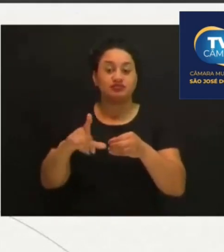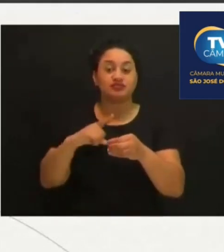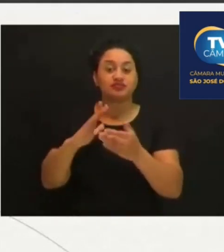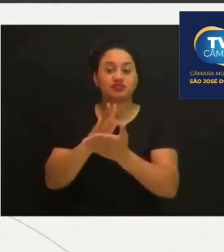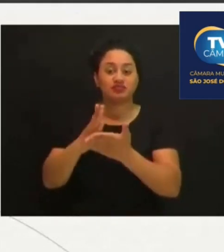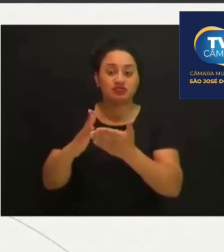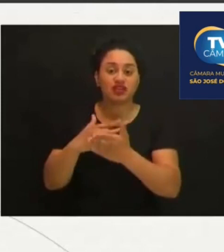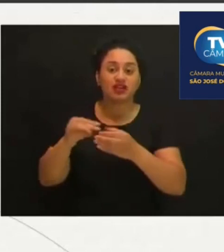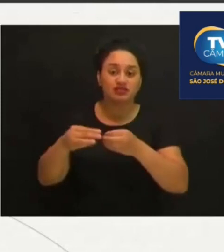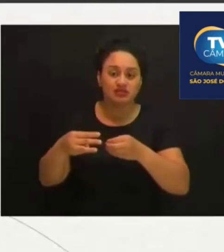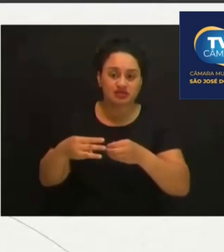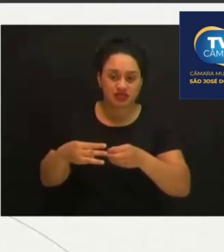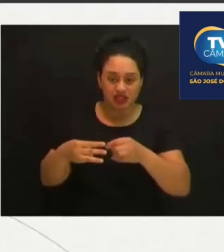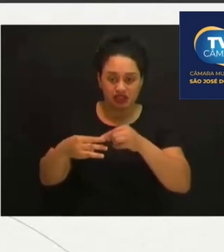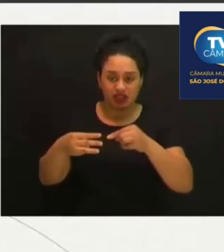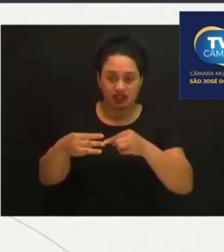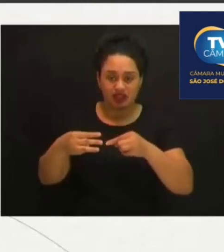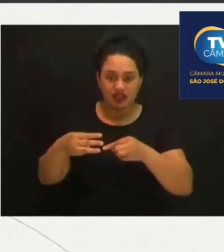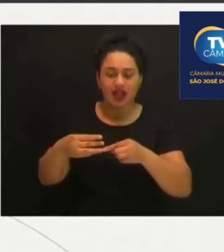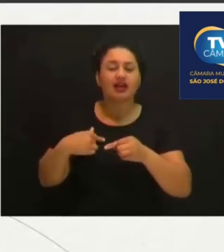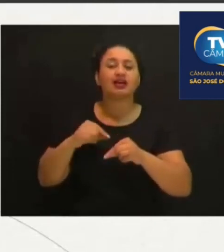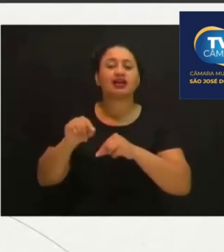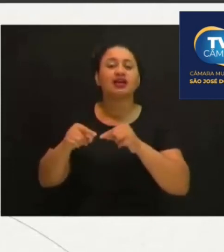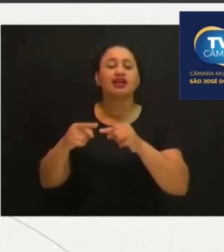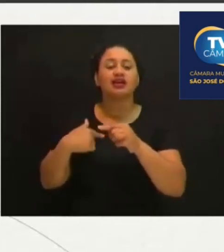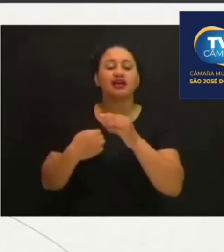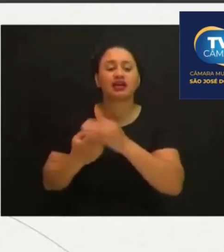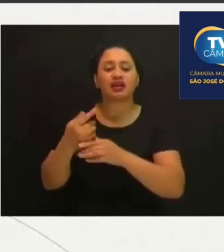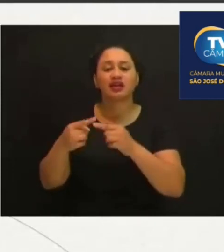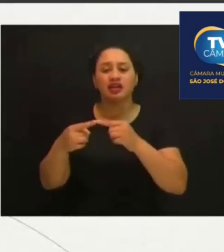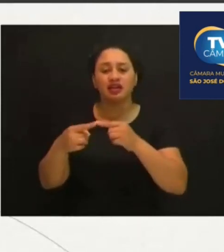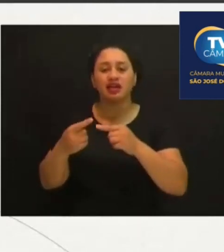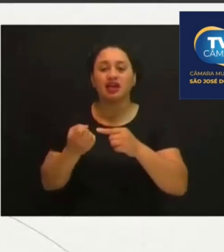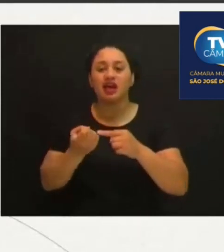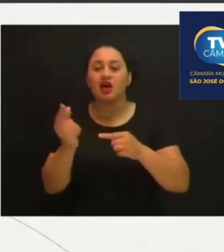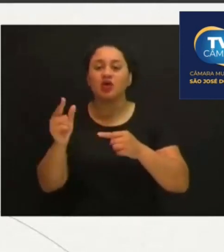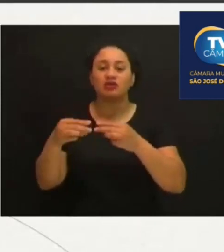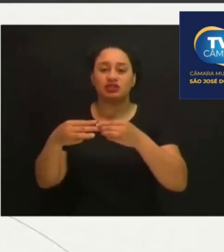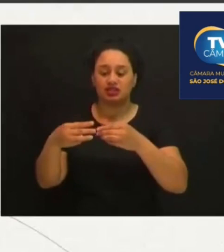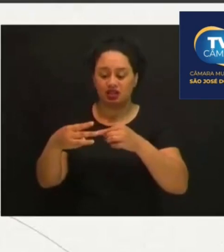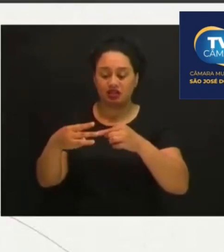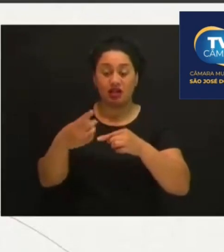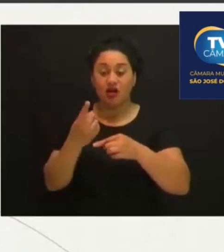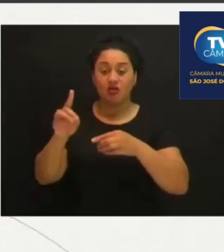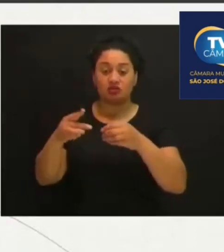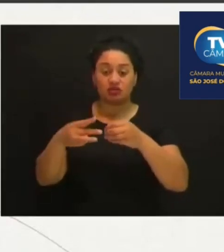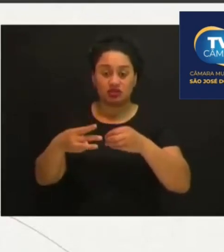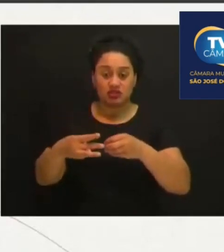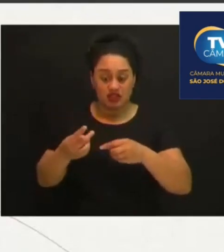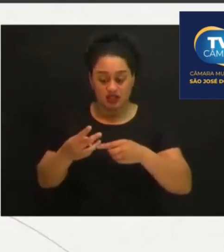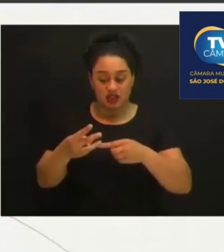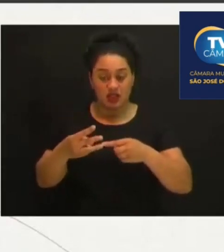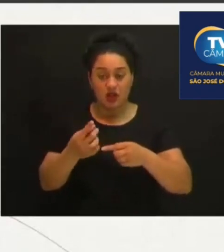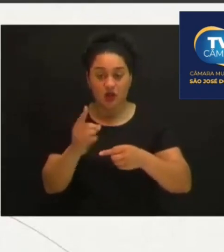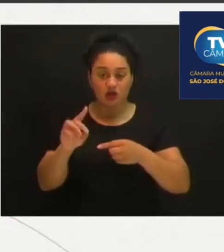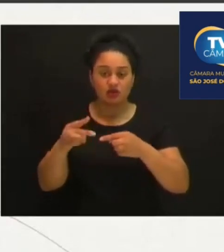celular, onde o ectoderma vai gerar algumas células, o mesoderma outras e o endoderma outras. Em